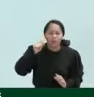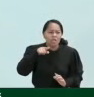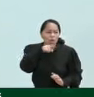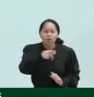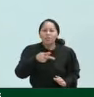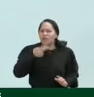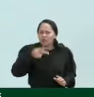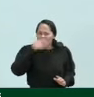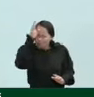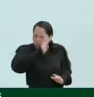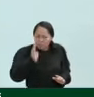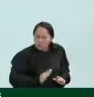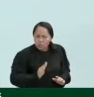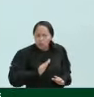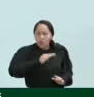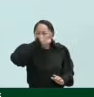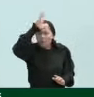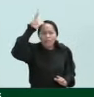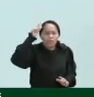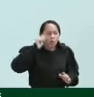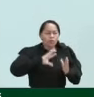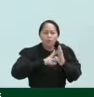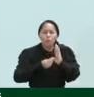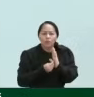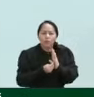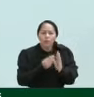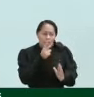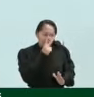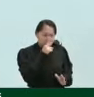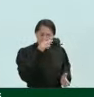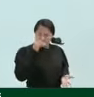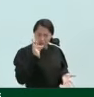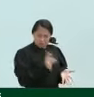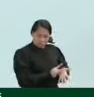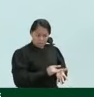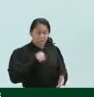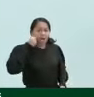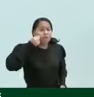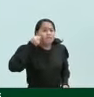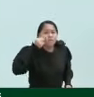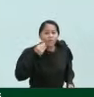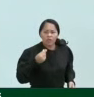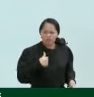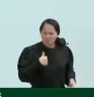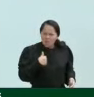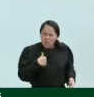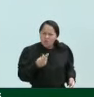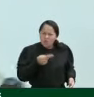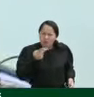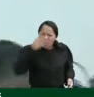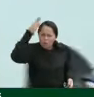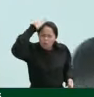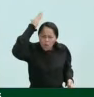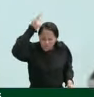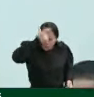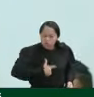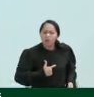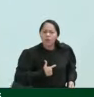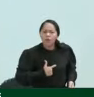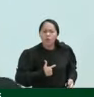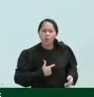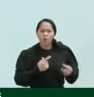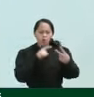fala para o Brasil da Amazônia ela fala como se ela tivesse legitimidade eu do Pará digo Ambos não